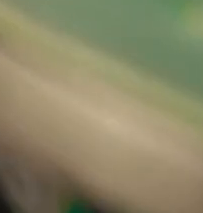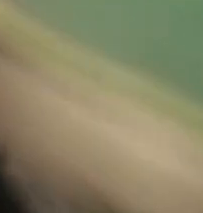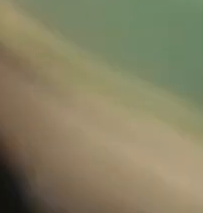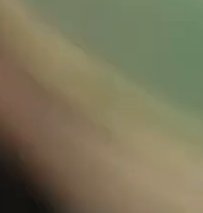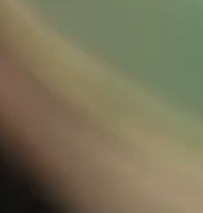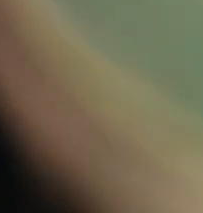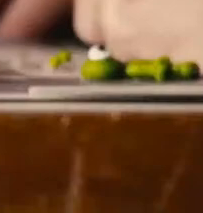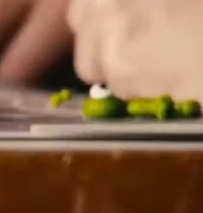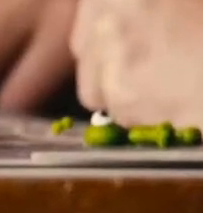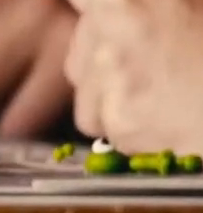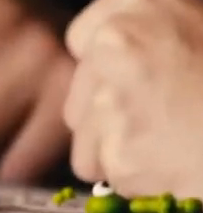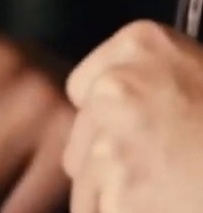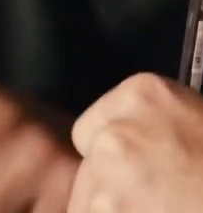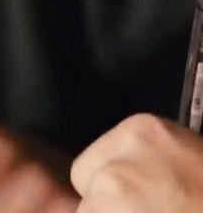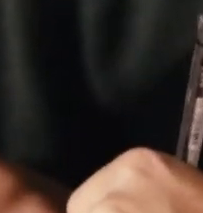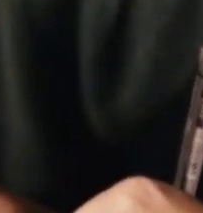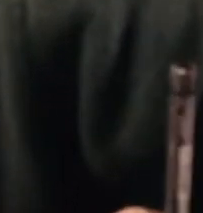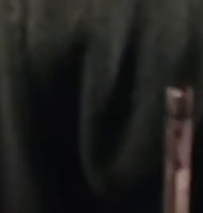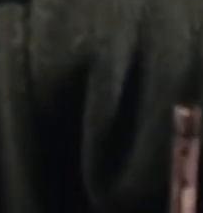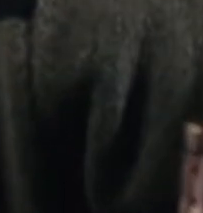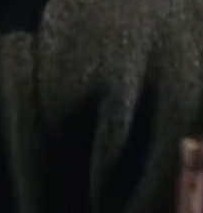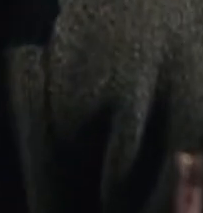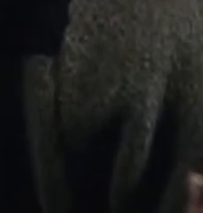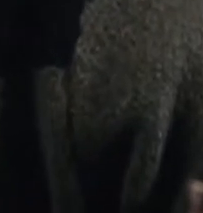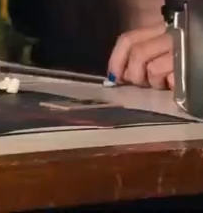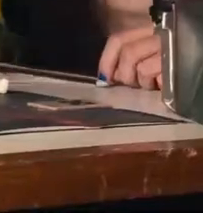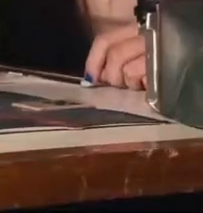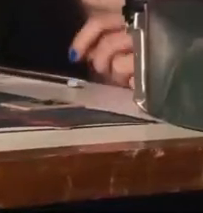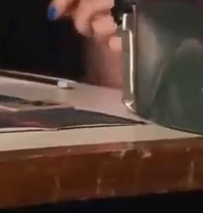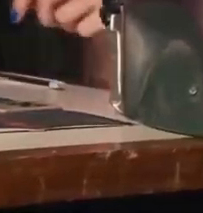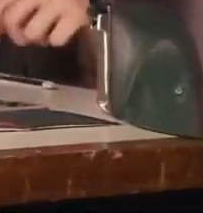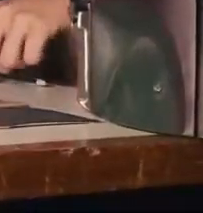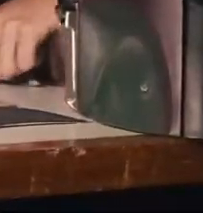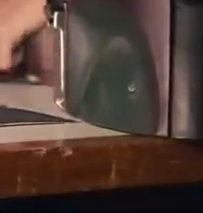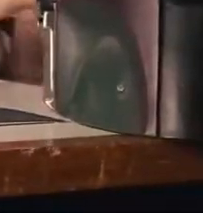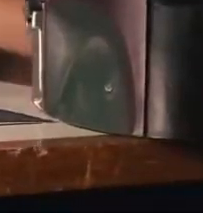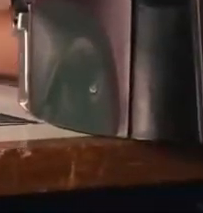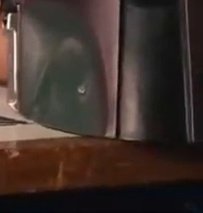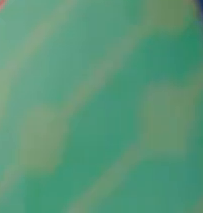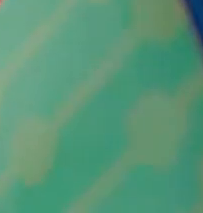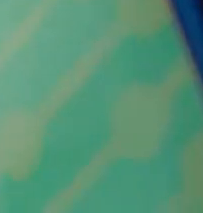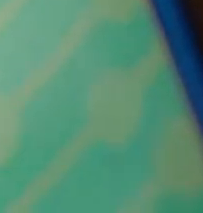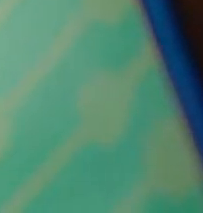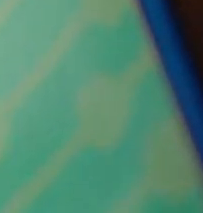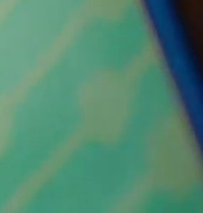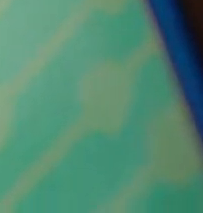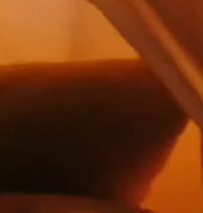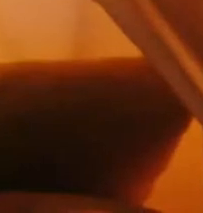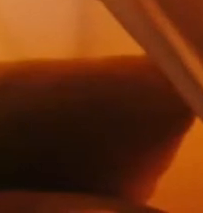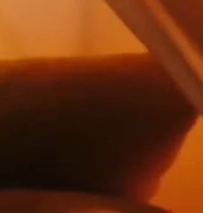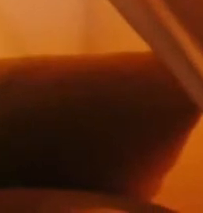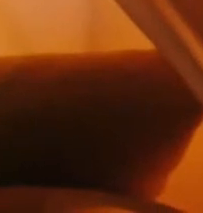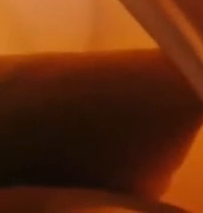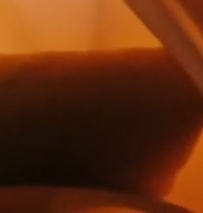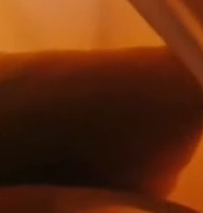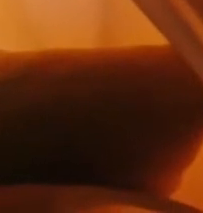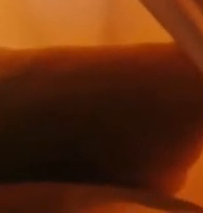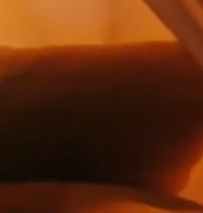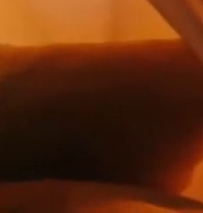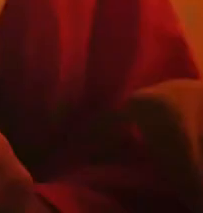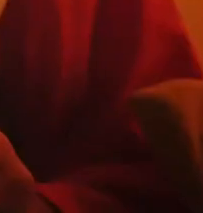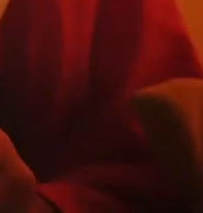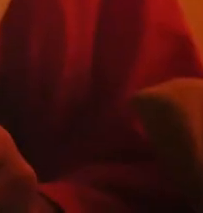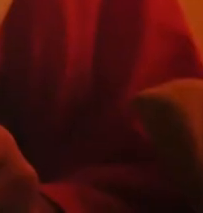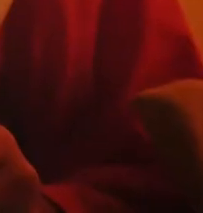numa jornada compartilhada com o infinito as possibilidades de transformar a imaginação de todos em experiências